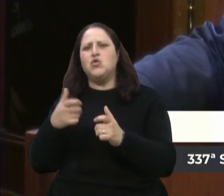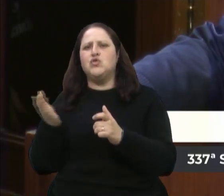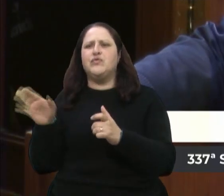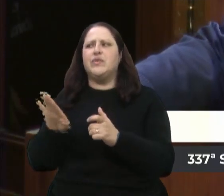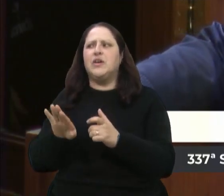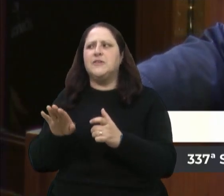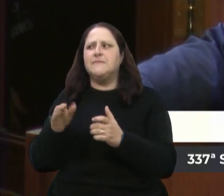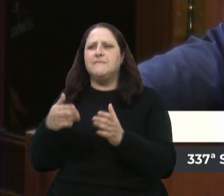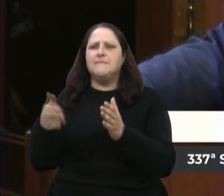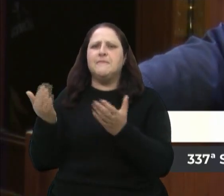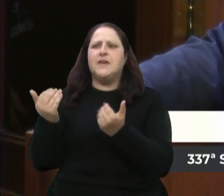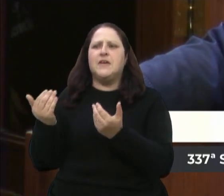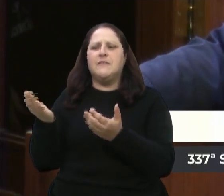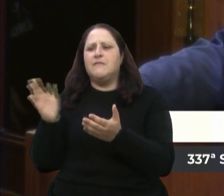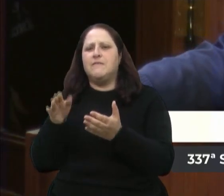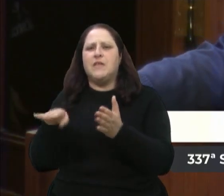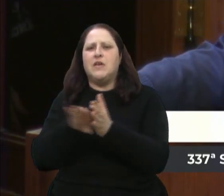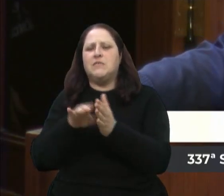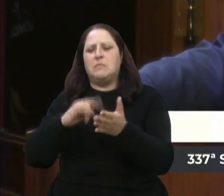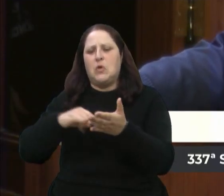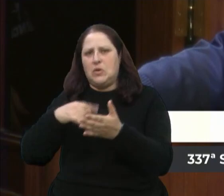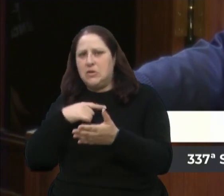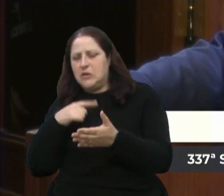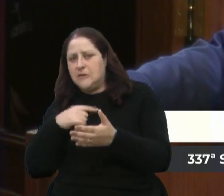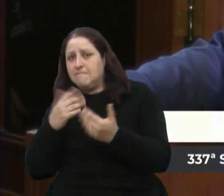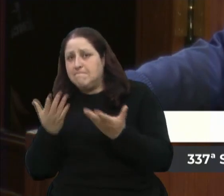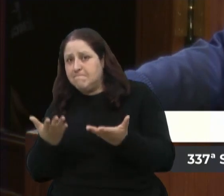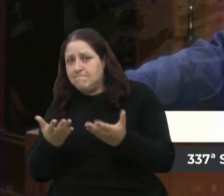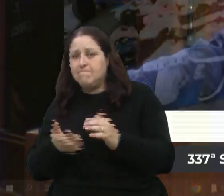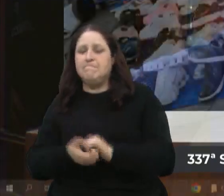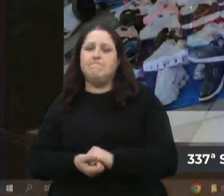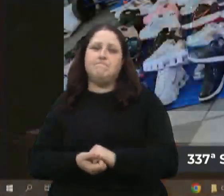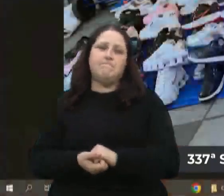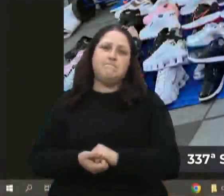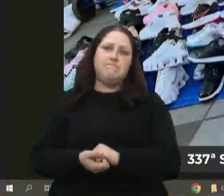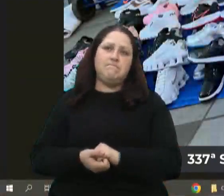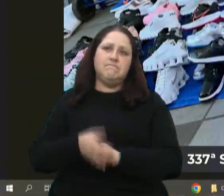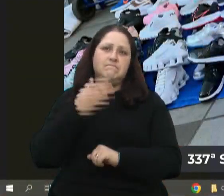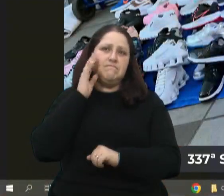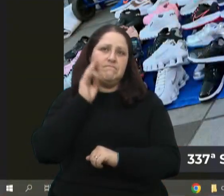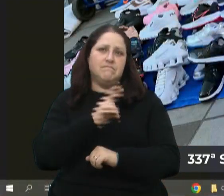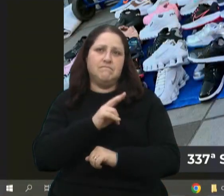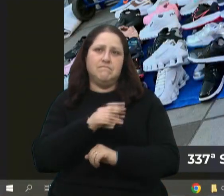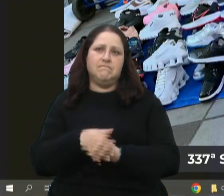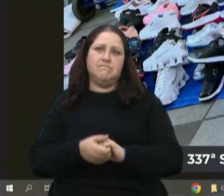Então, não é questão pessoal. Esse pessoal que está, olha só,